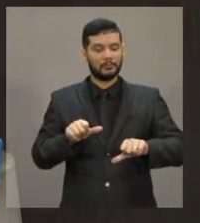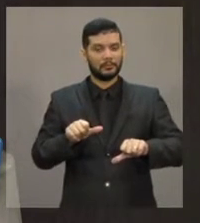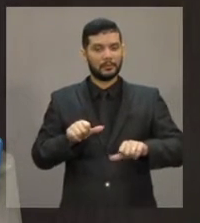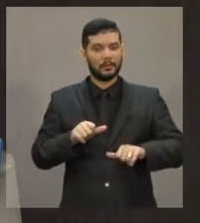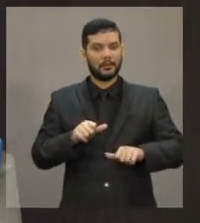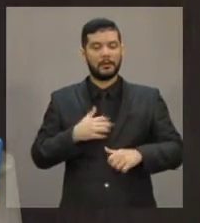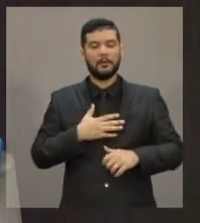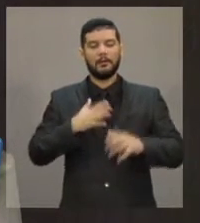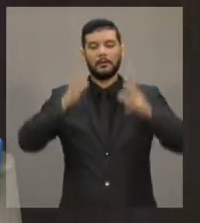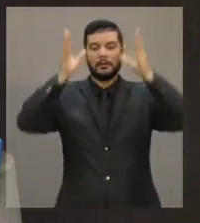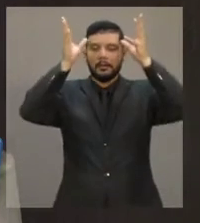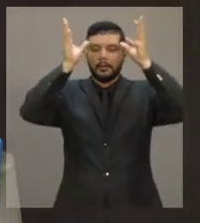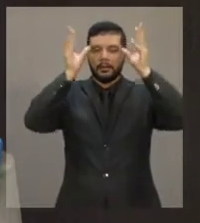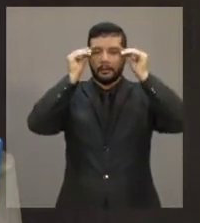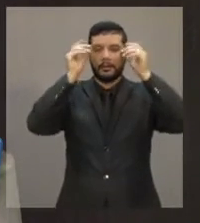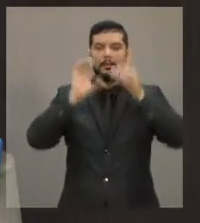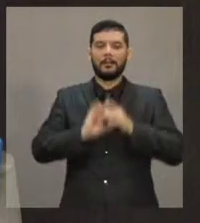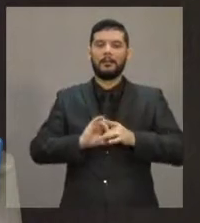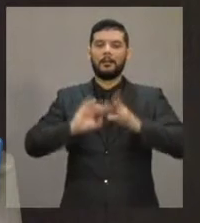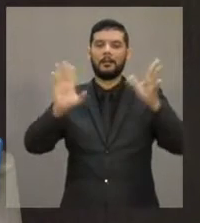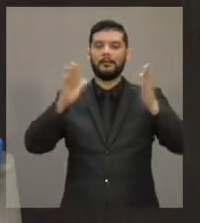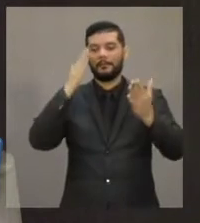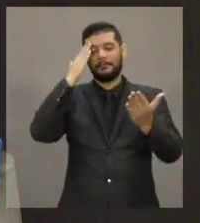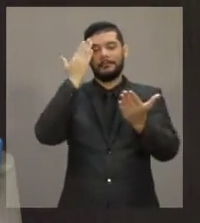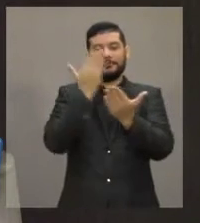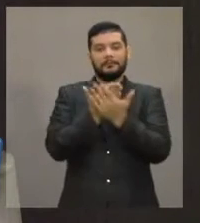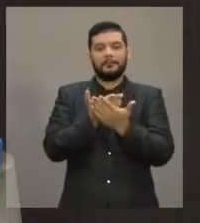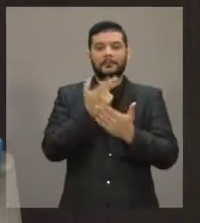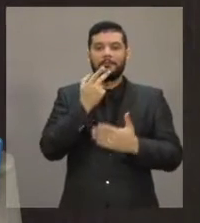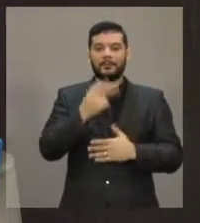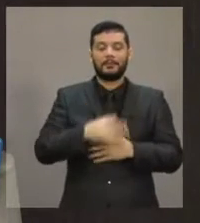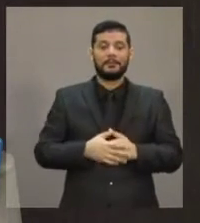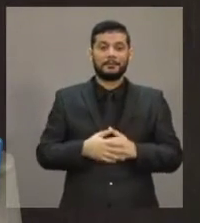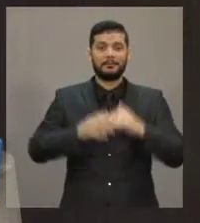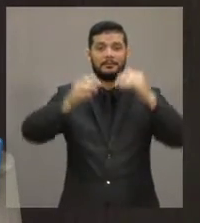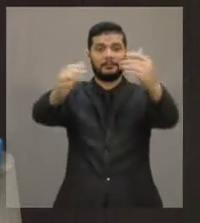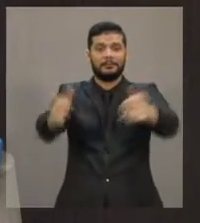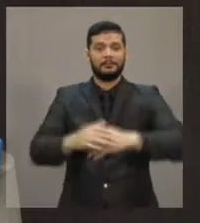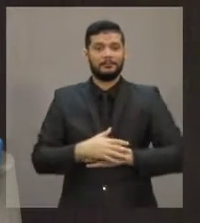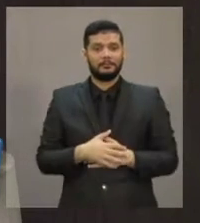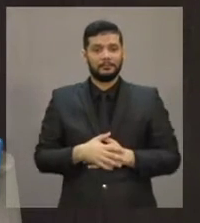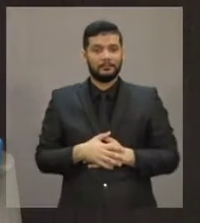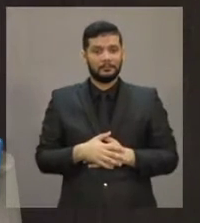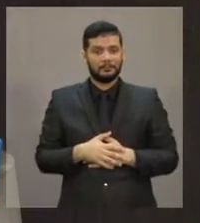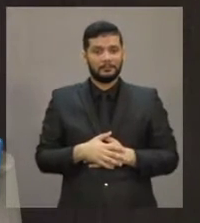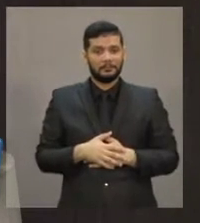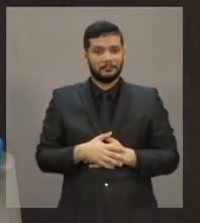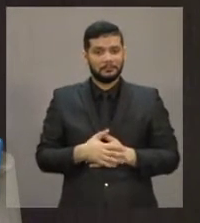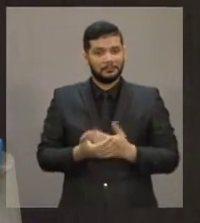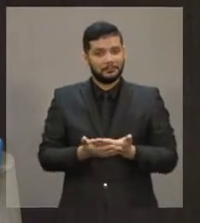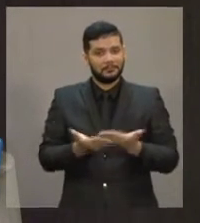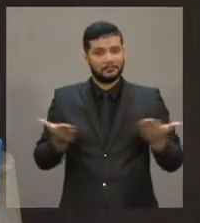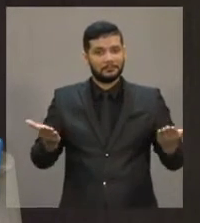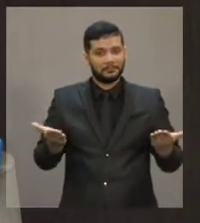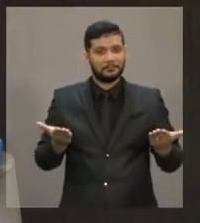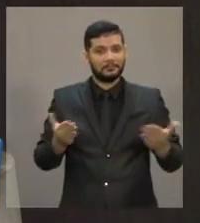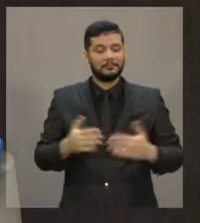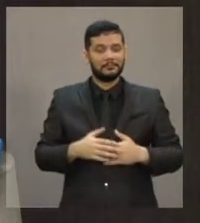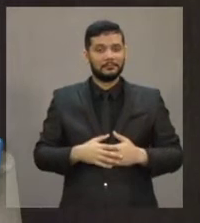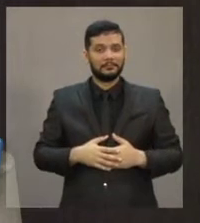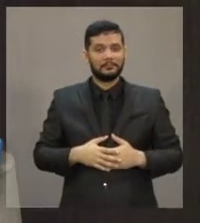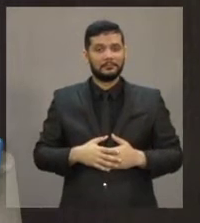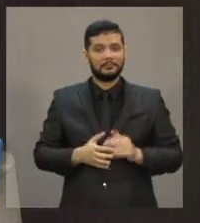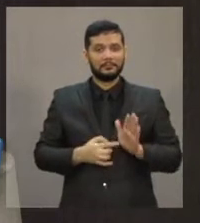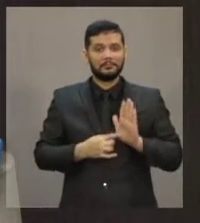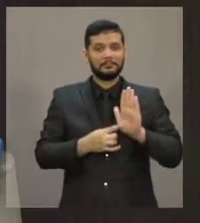Foi o Estado laico que permitiu, dentre outras coisas, que aqueles oriundos da reforma pudessem